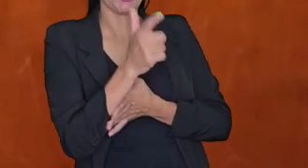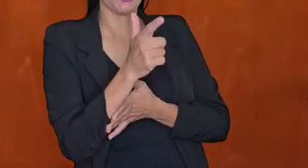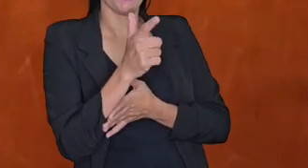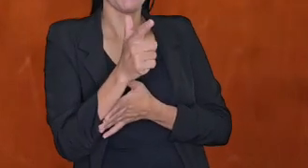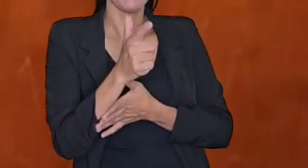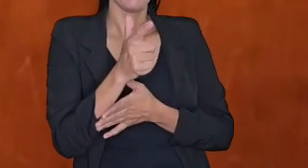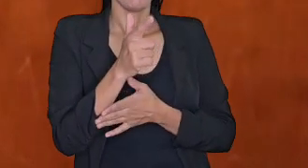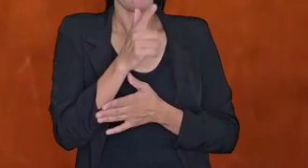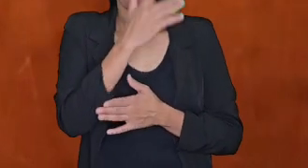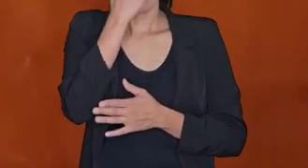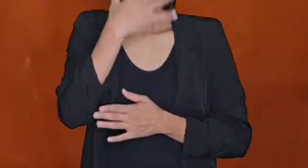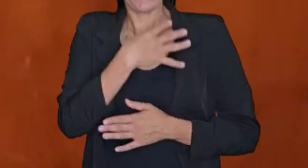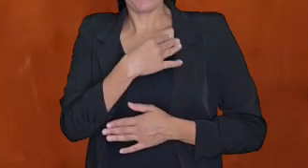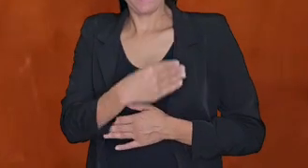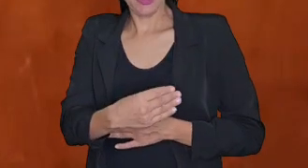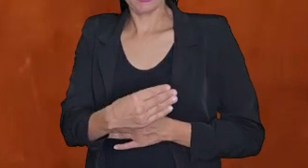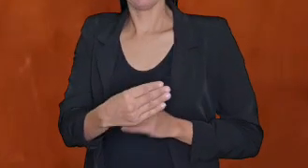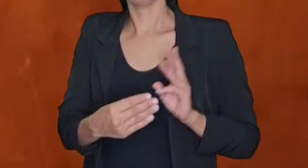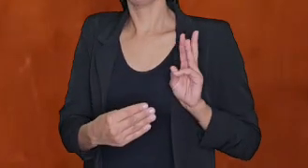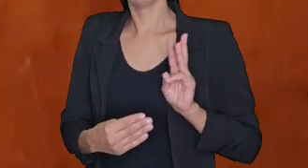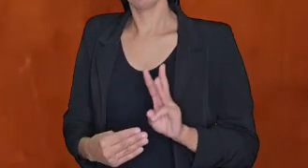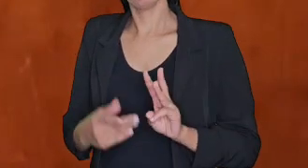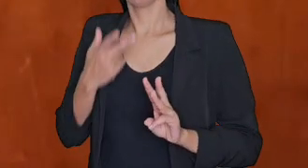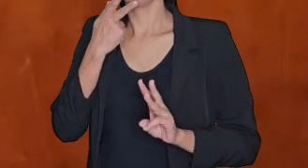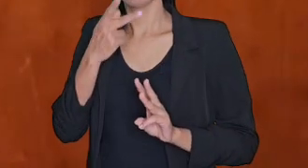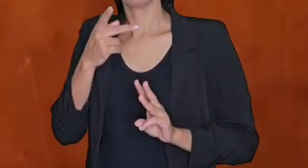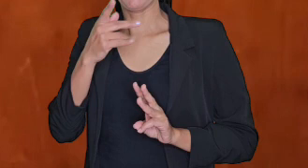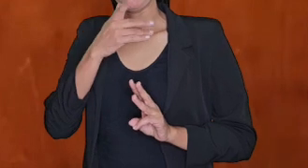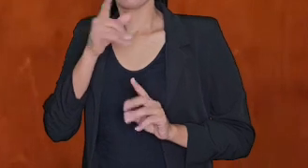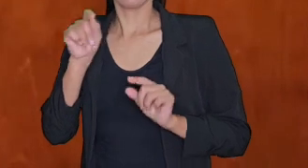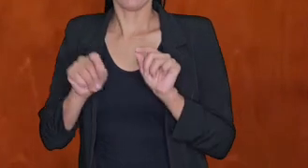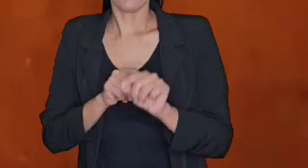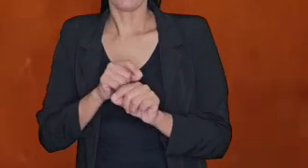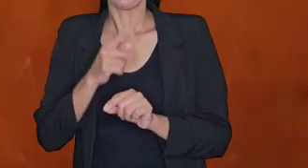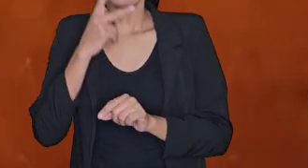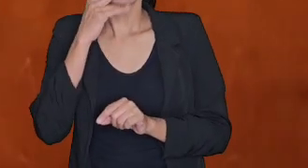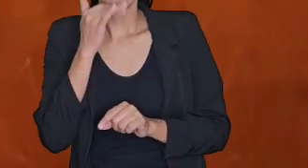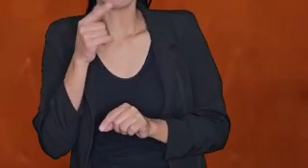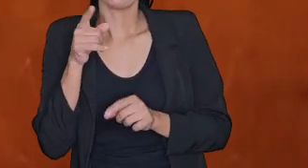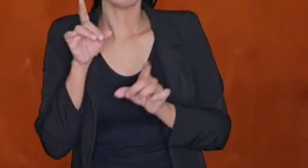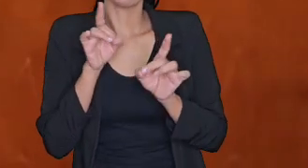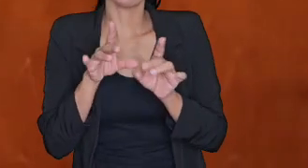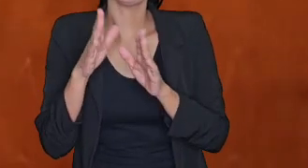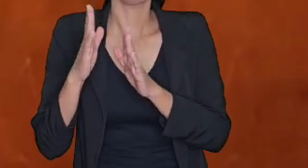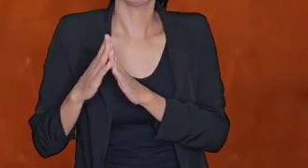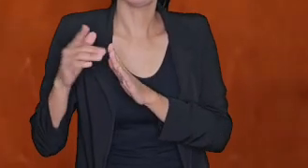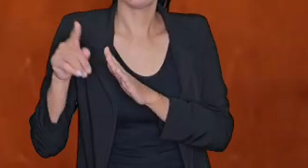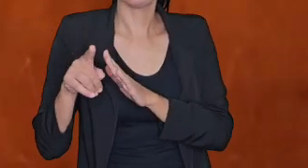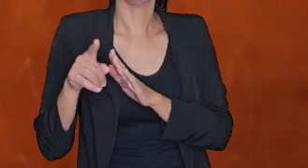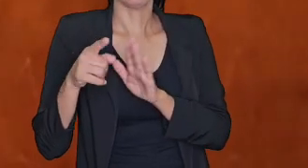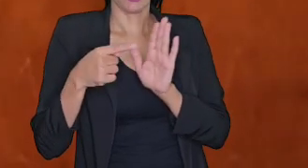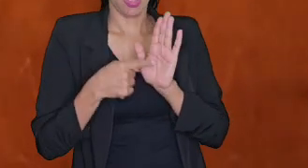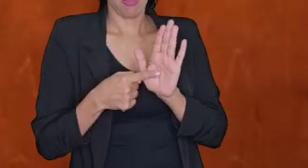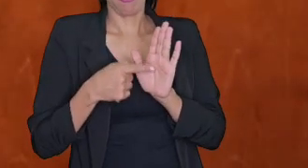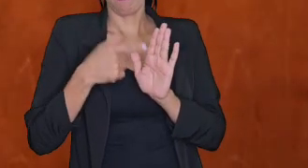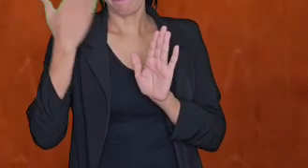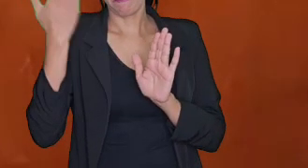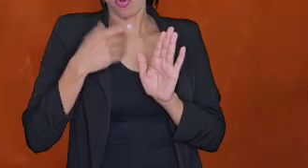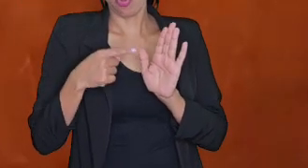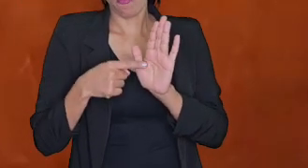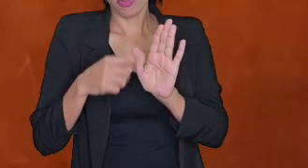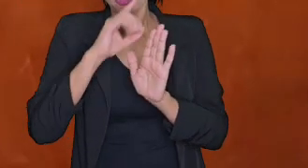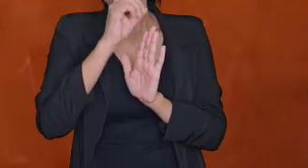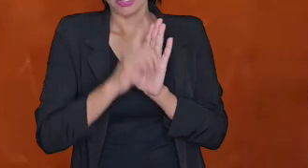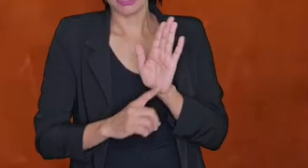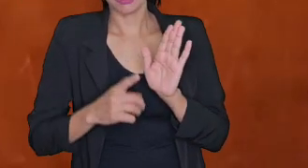imóvel para um adquirente. Aí vem os herdeiros deste falecido e vão dizer: sei que papai vendeu